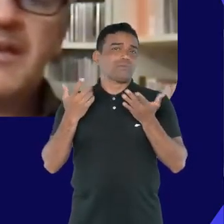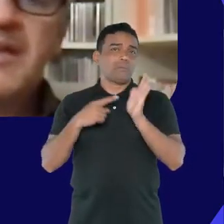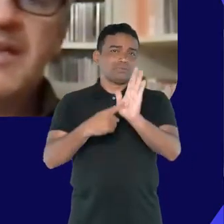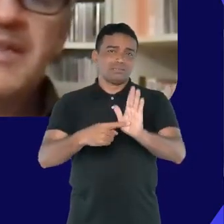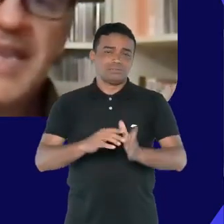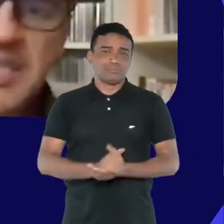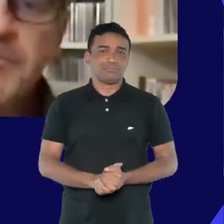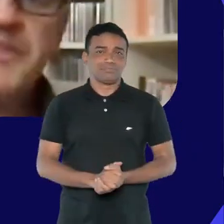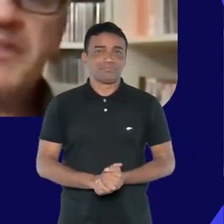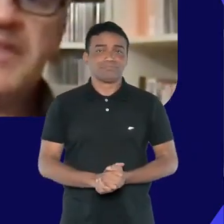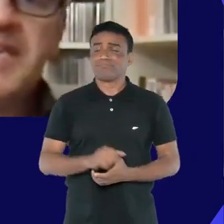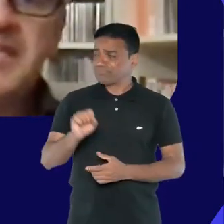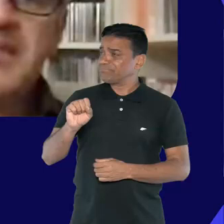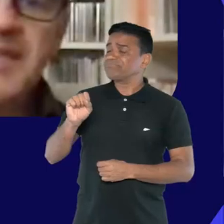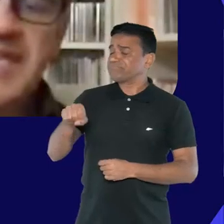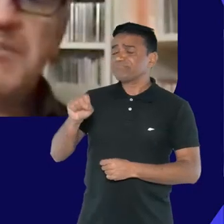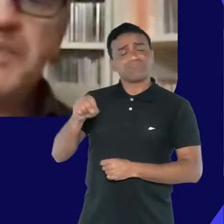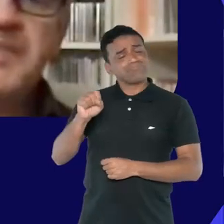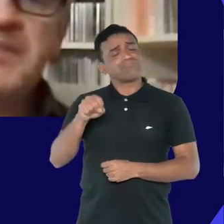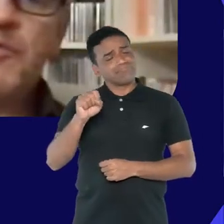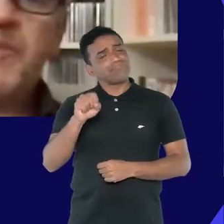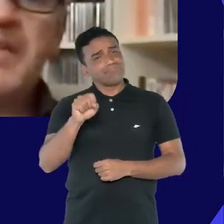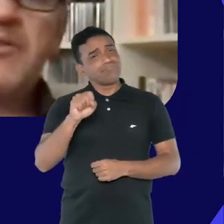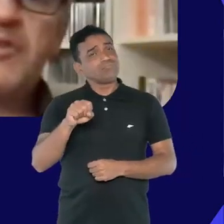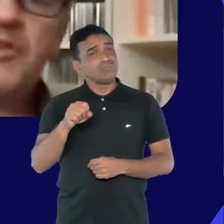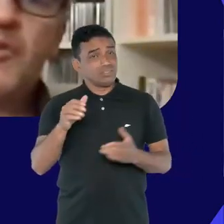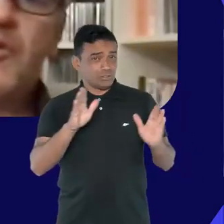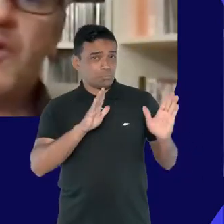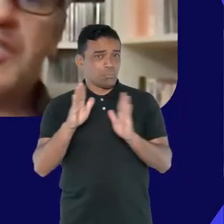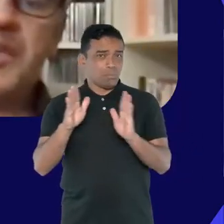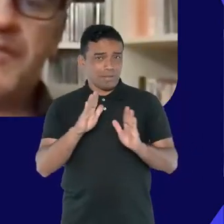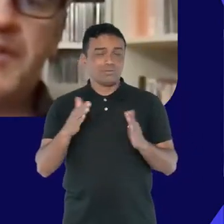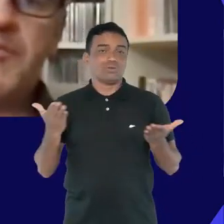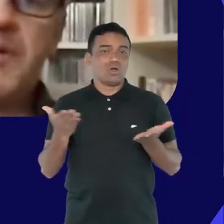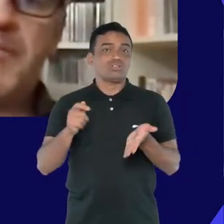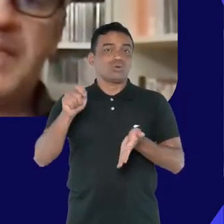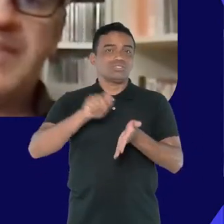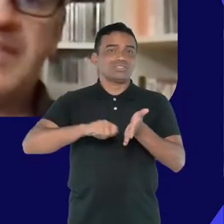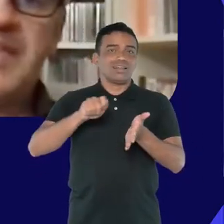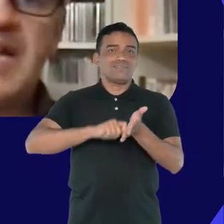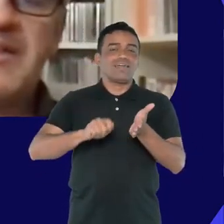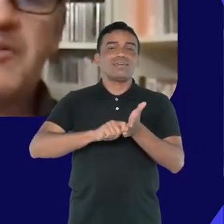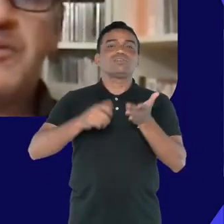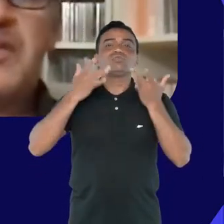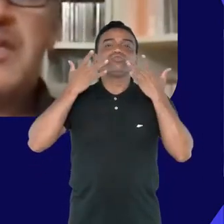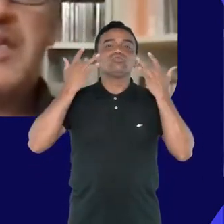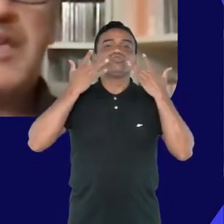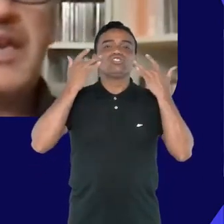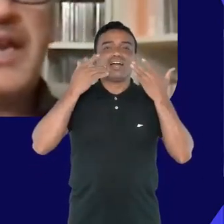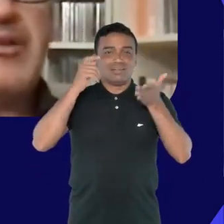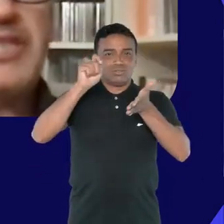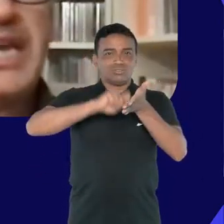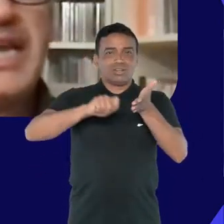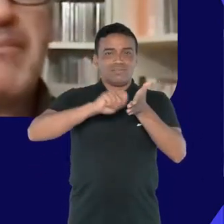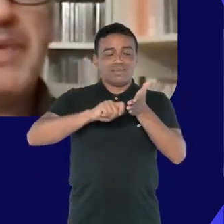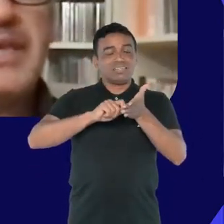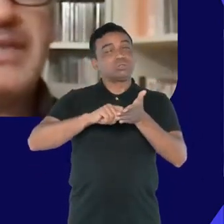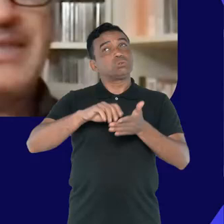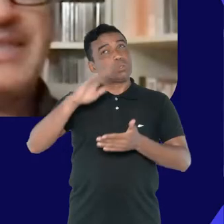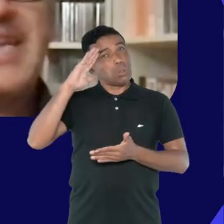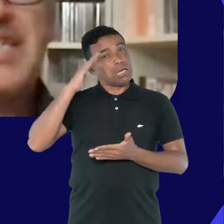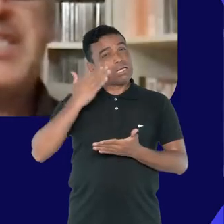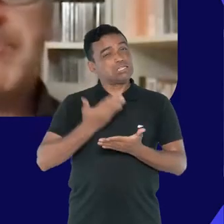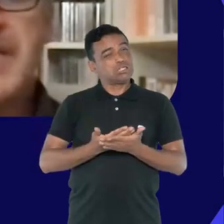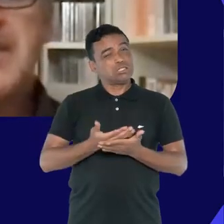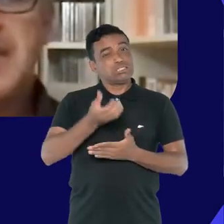Sim, textos encenados? Neste preciso momento estou a escrever uma peça de teatro e creio que já é a